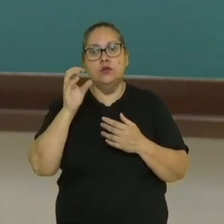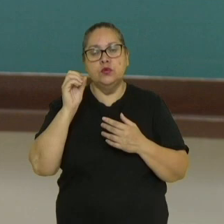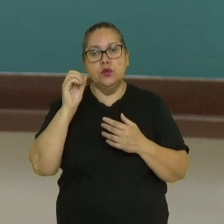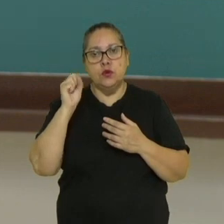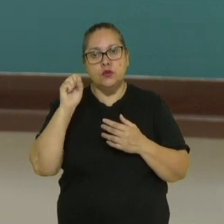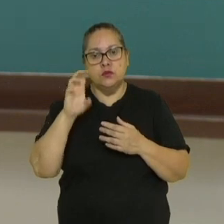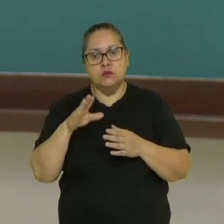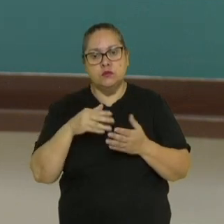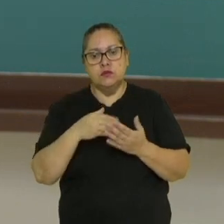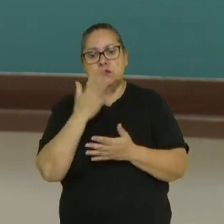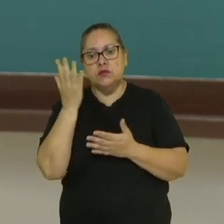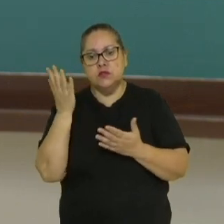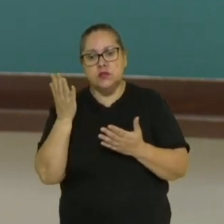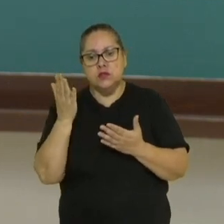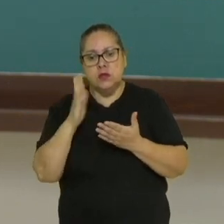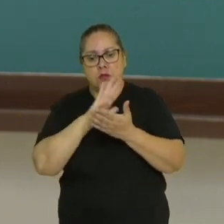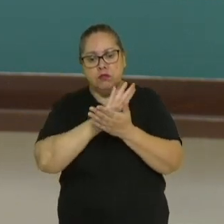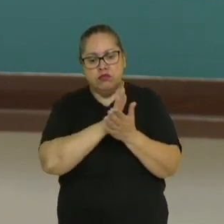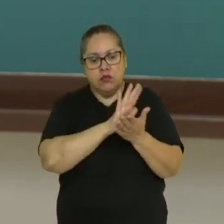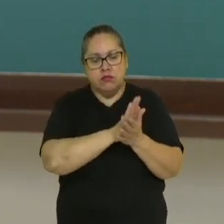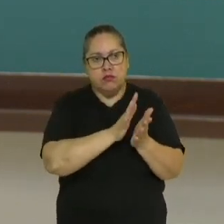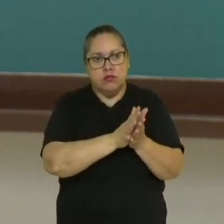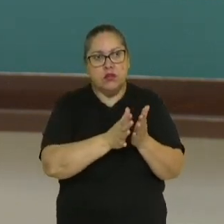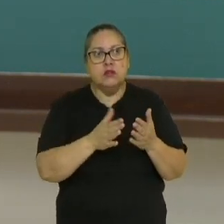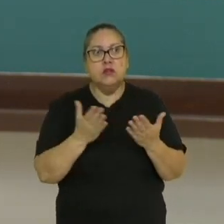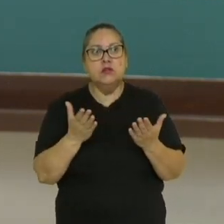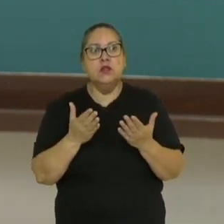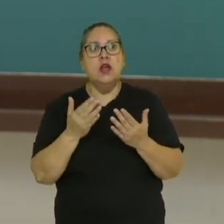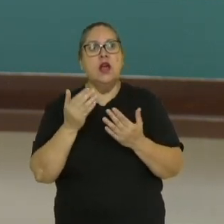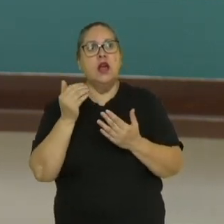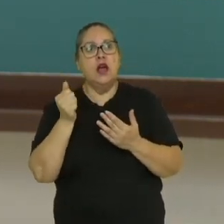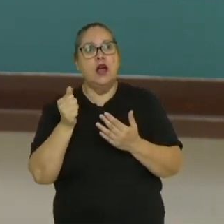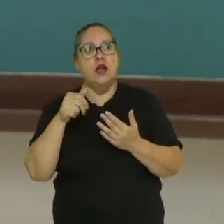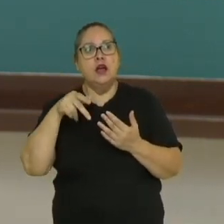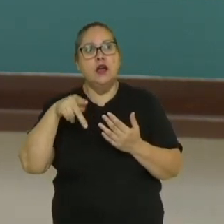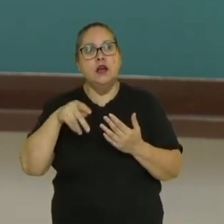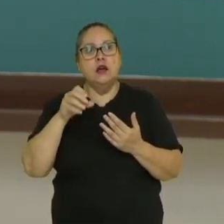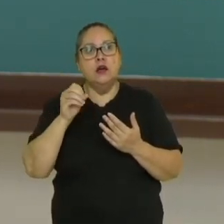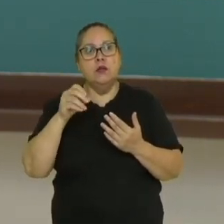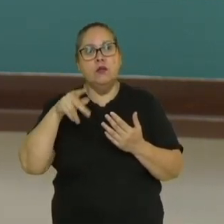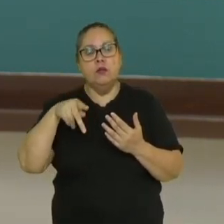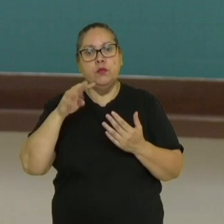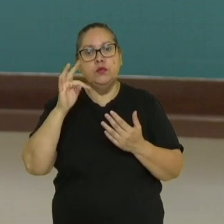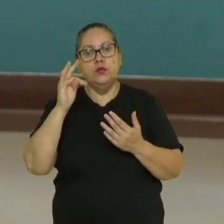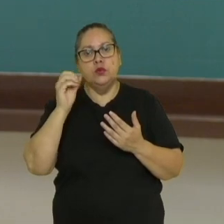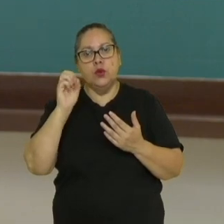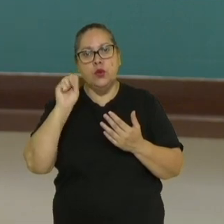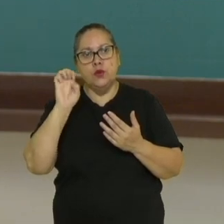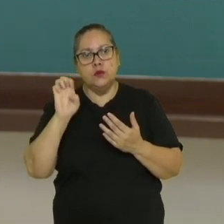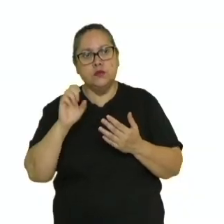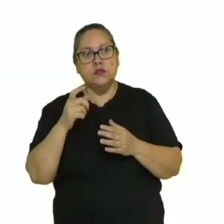que ela começa a se destruir. Ela é uma apoptose, não é necrose. Lúpus